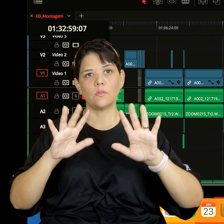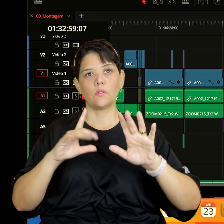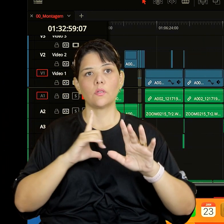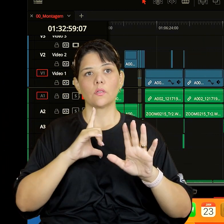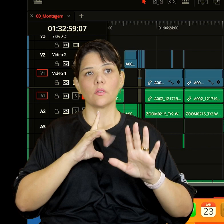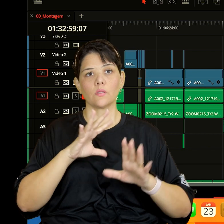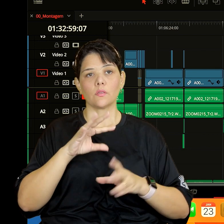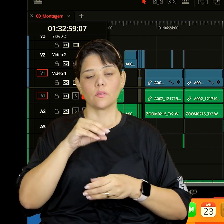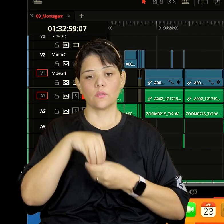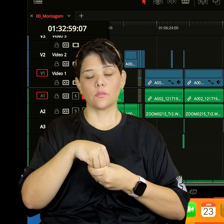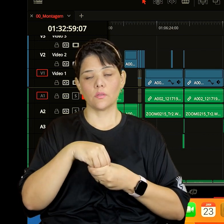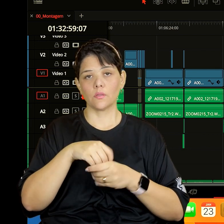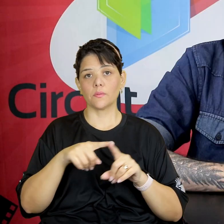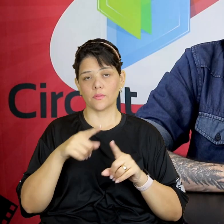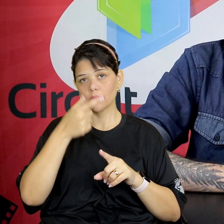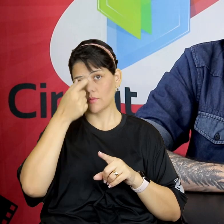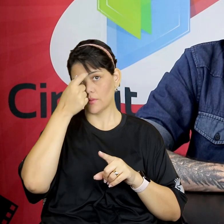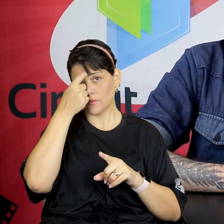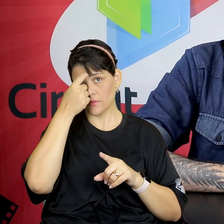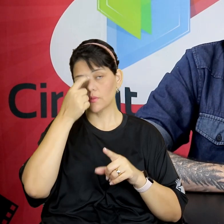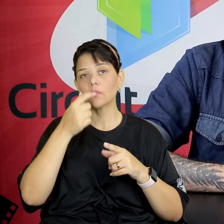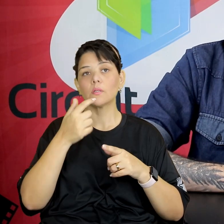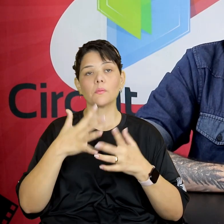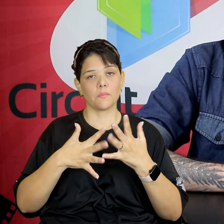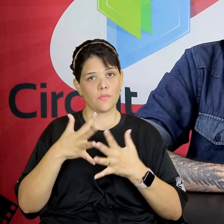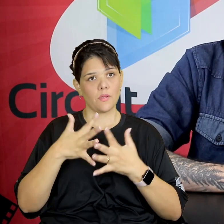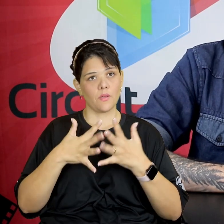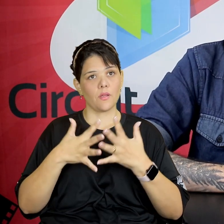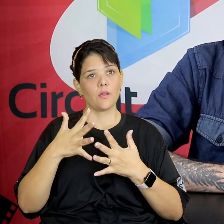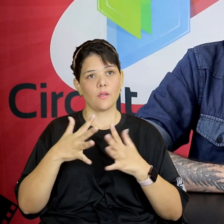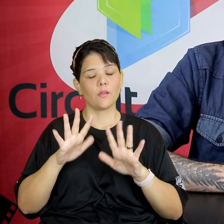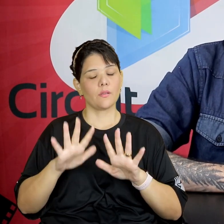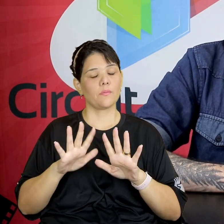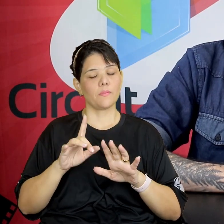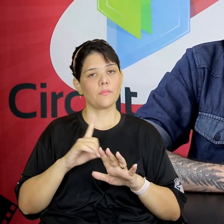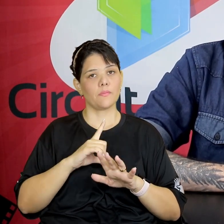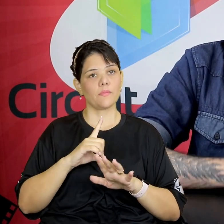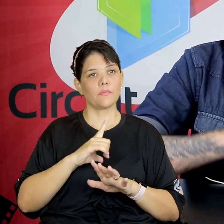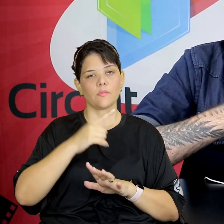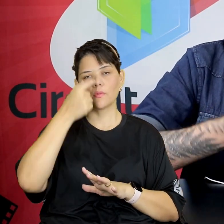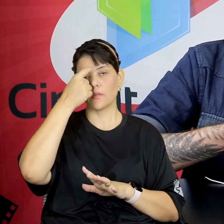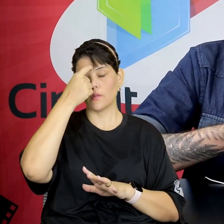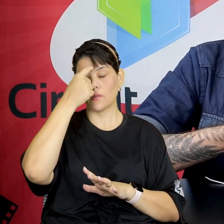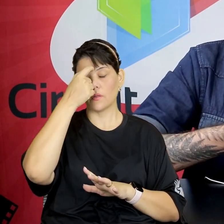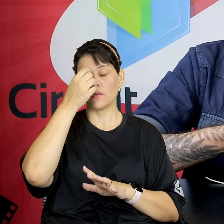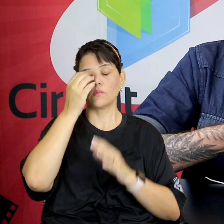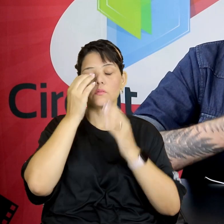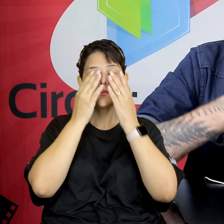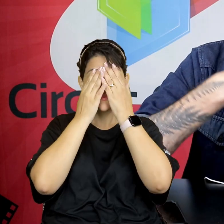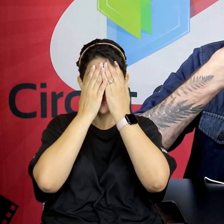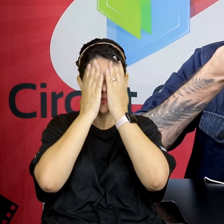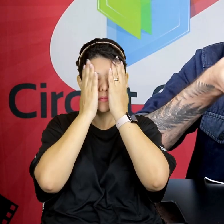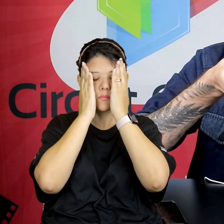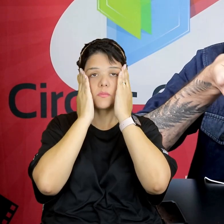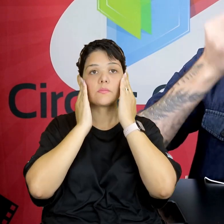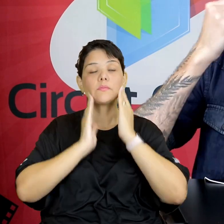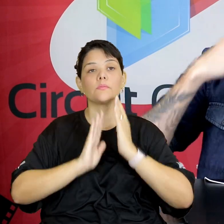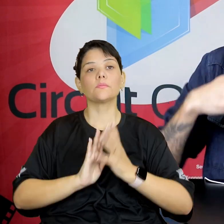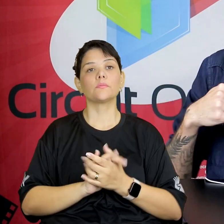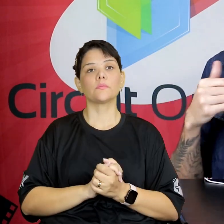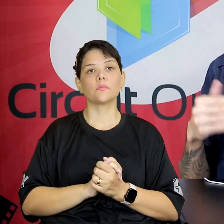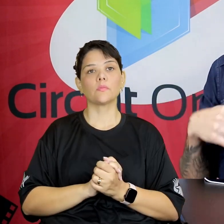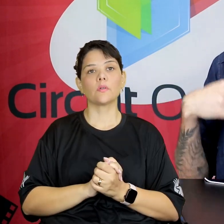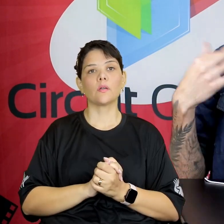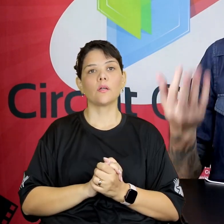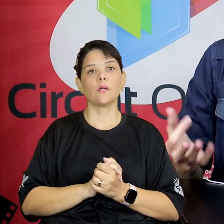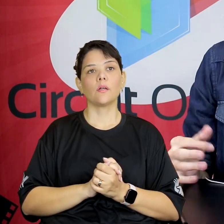dentro, parece bagunçado, mas existe lógica, beleza? A gente vai chegar nisso aqui, mas até